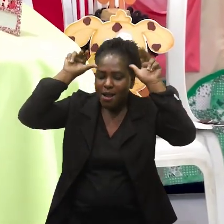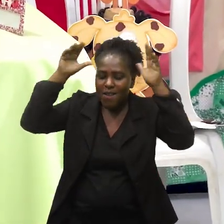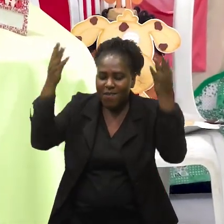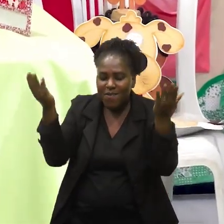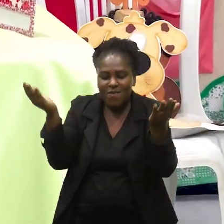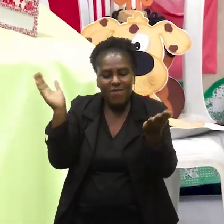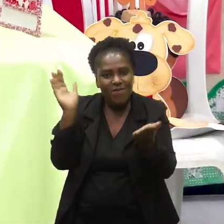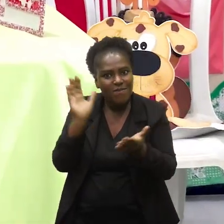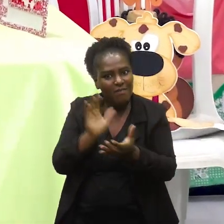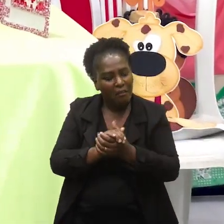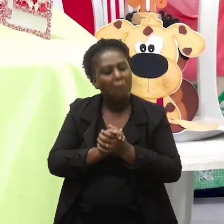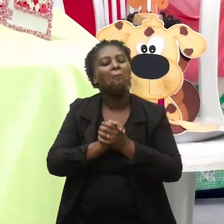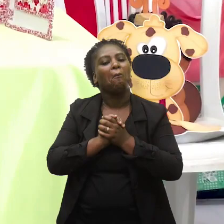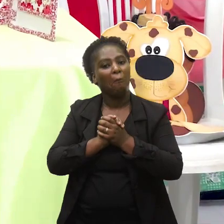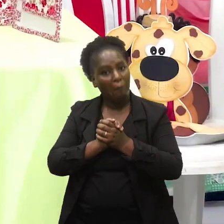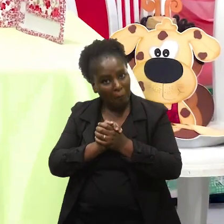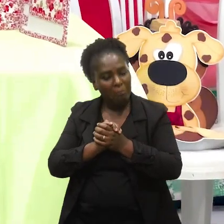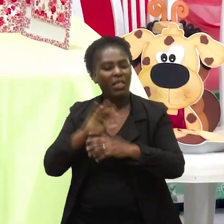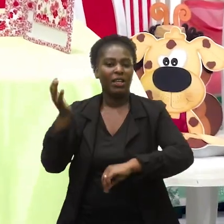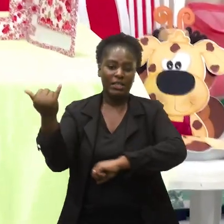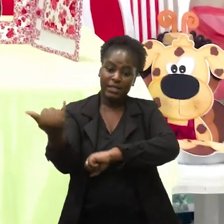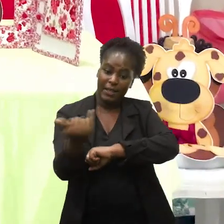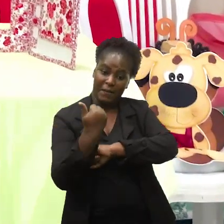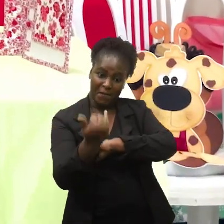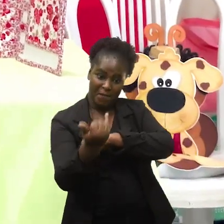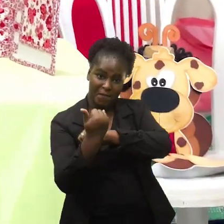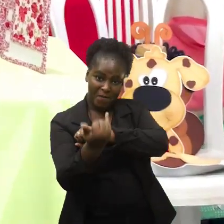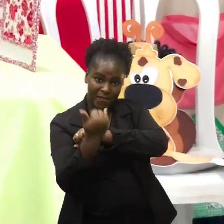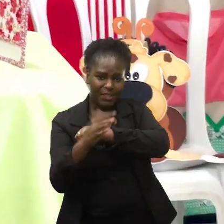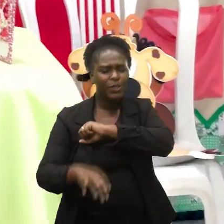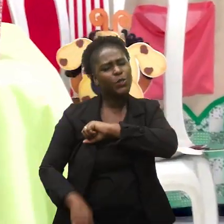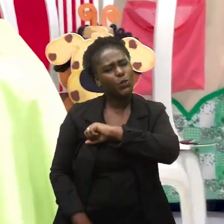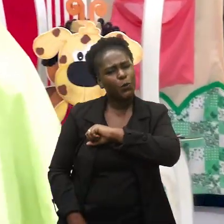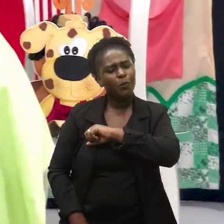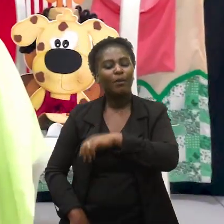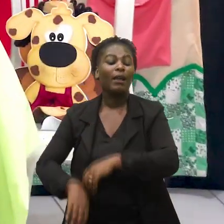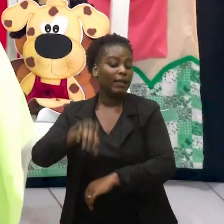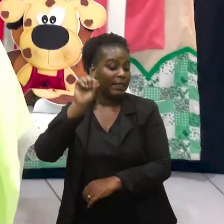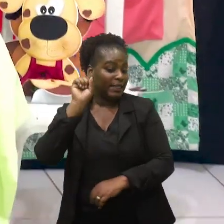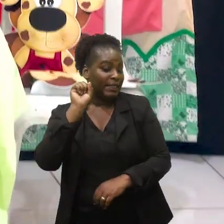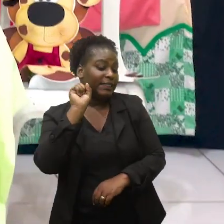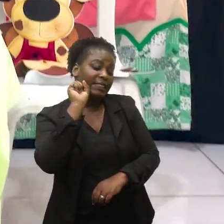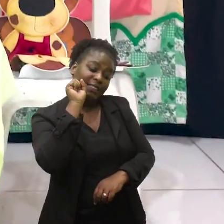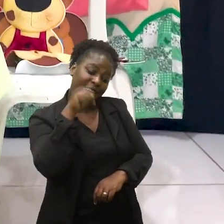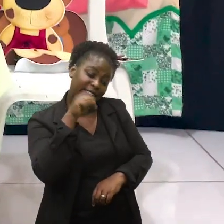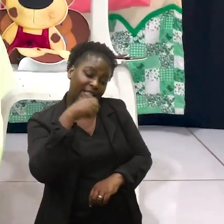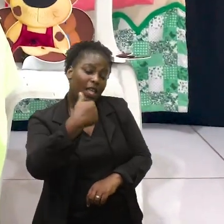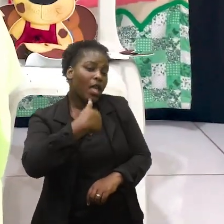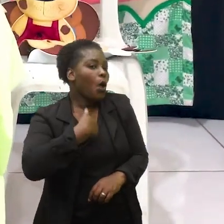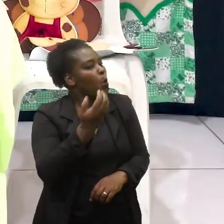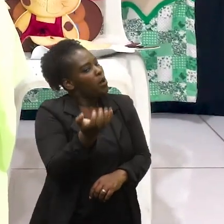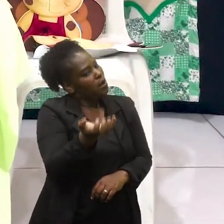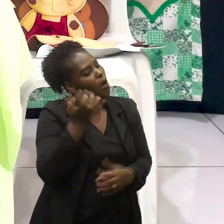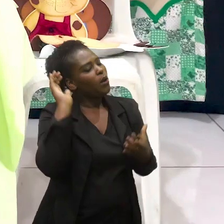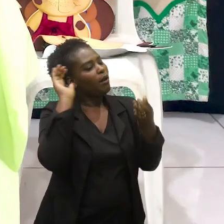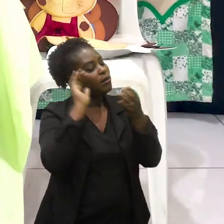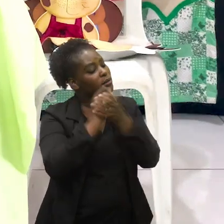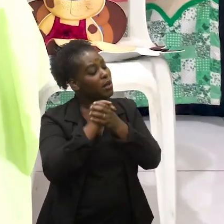Aí o cavalo disse: você, sim, Dona Baratinha, eu quero me casar com